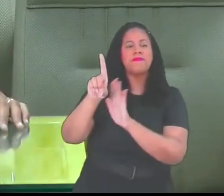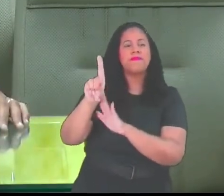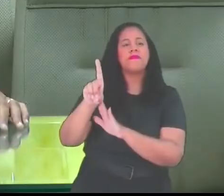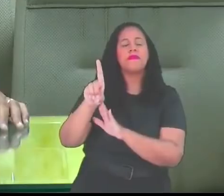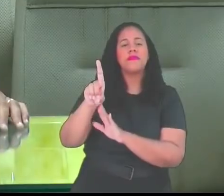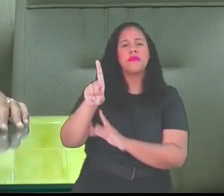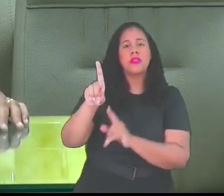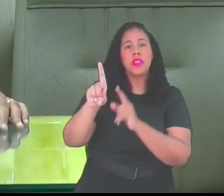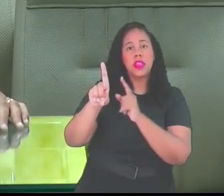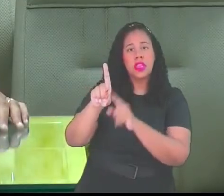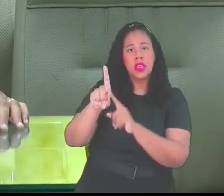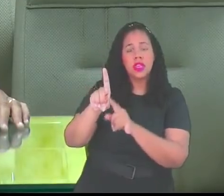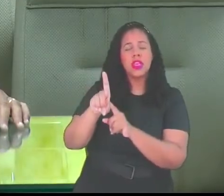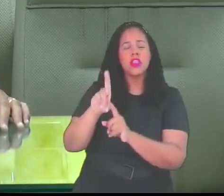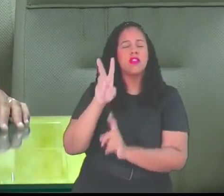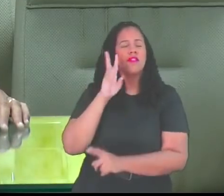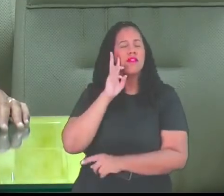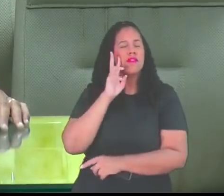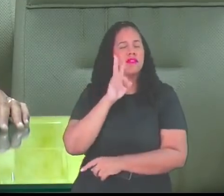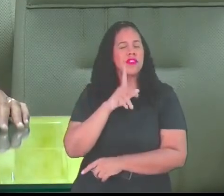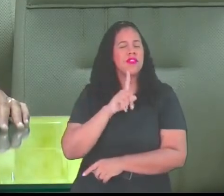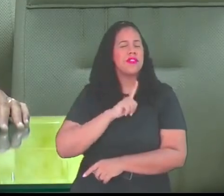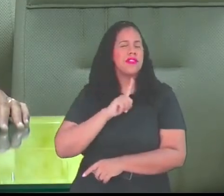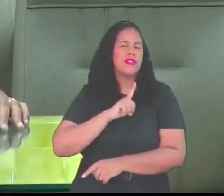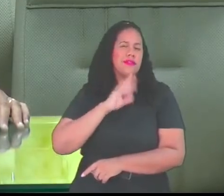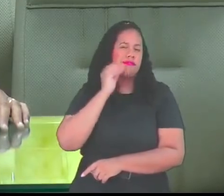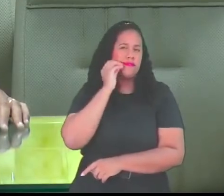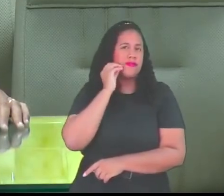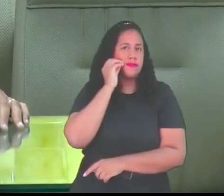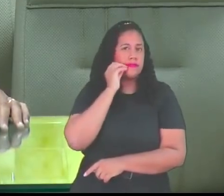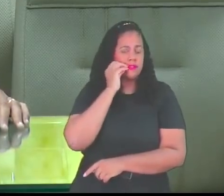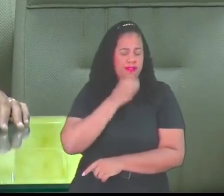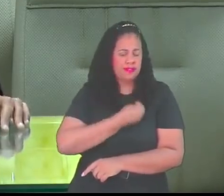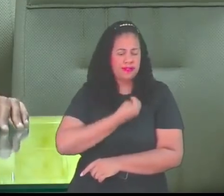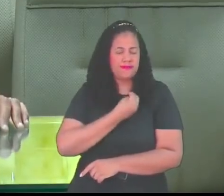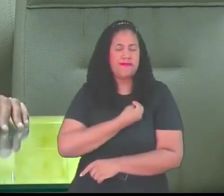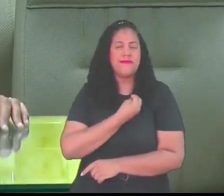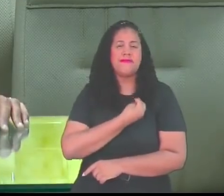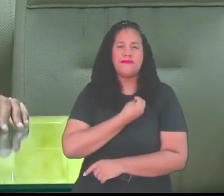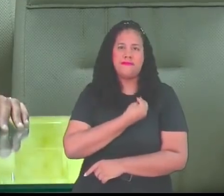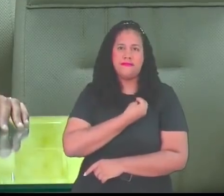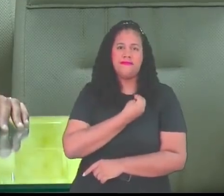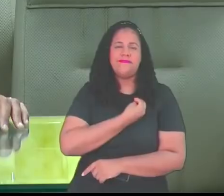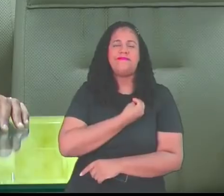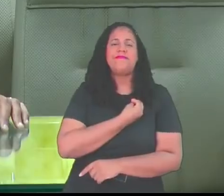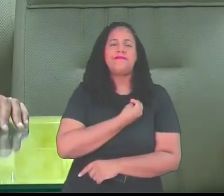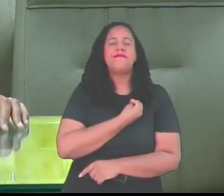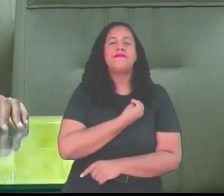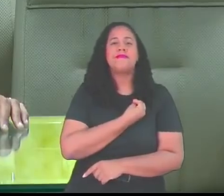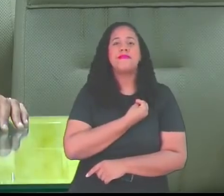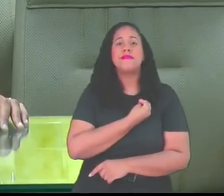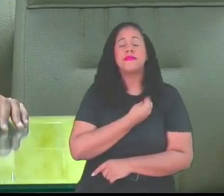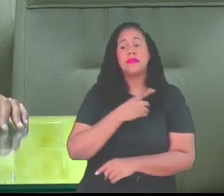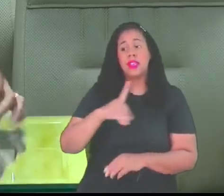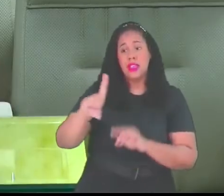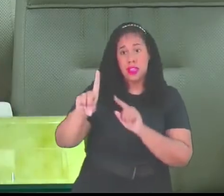que experienciou, que vivenciou, ele